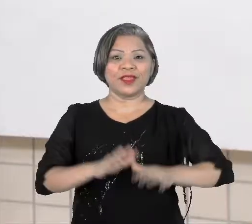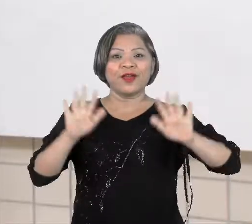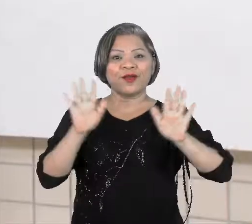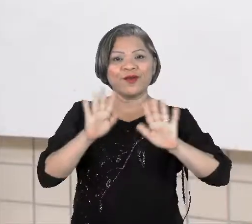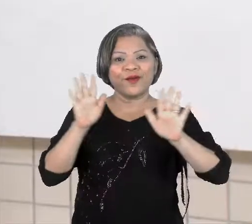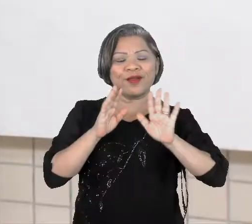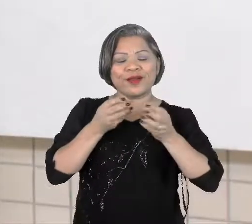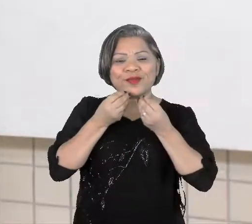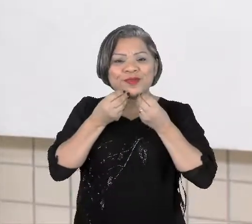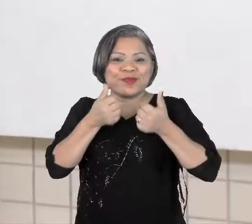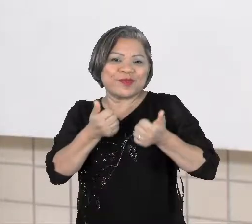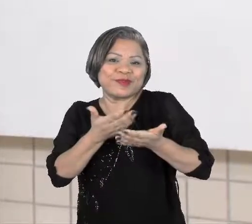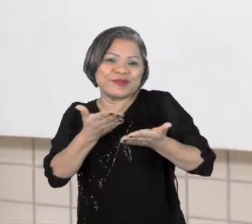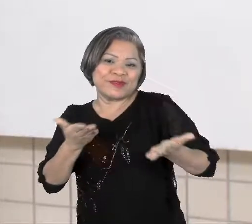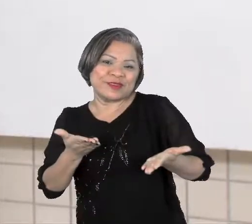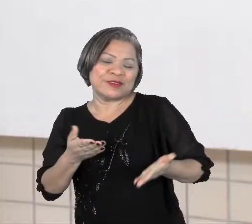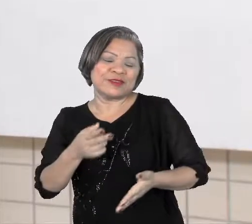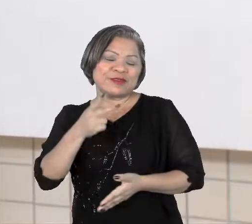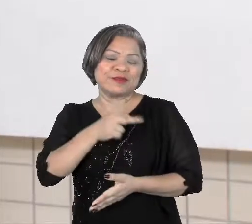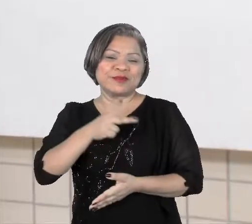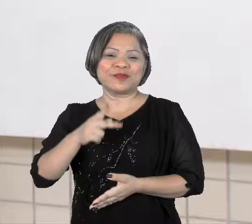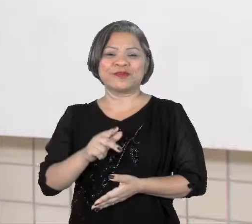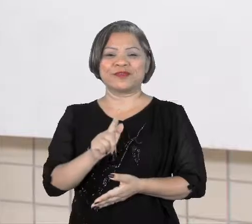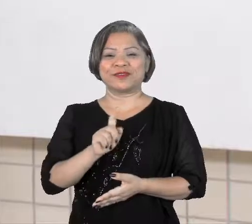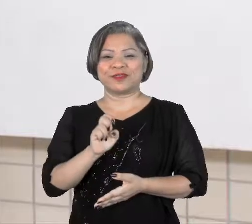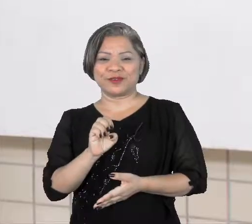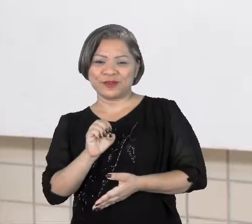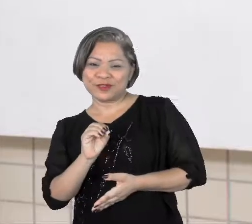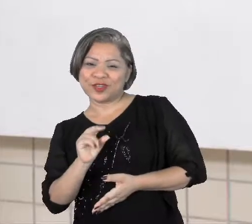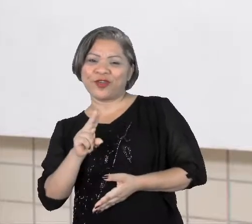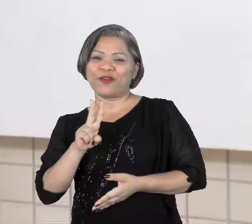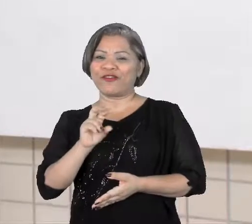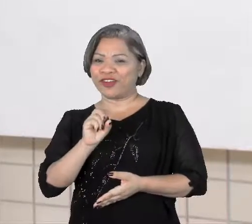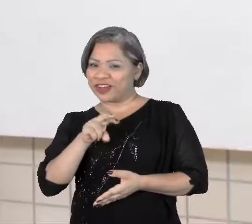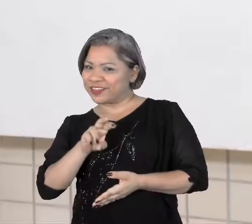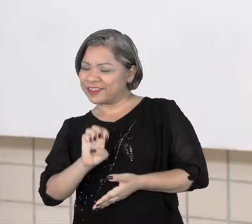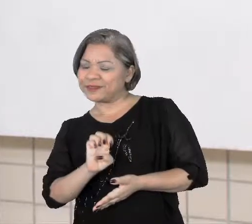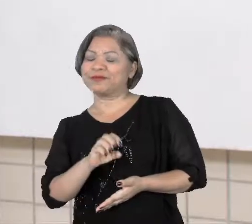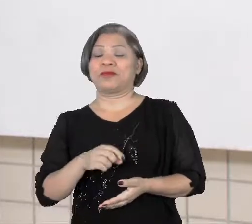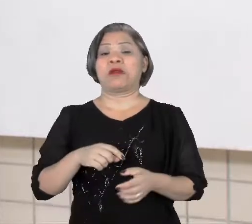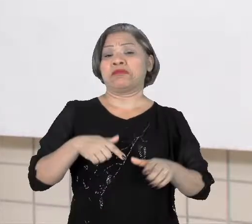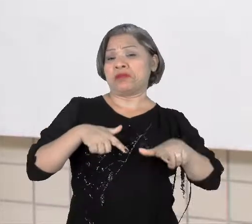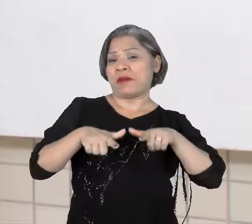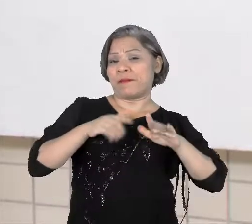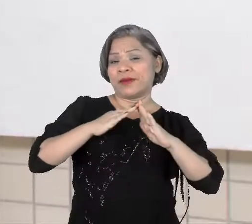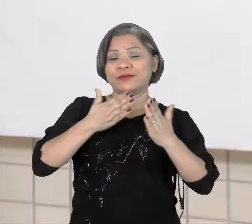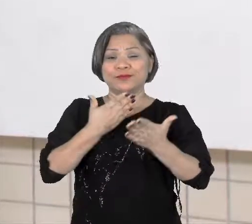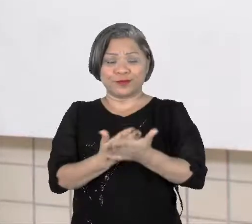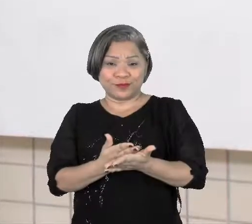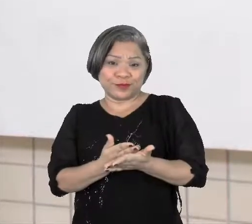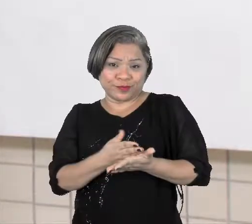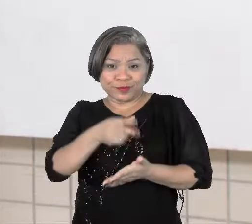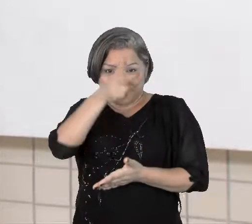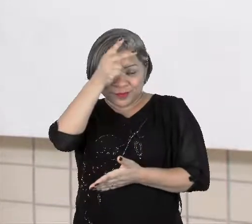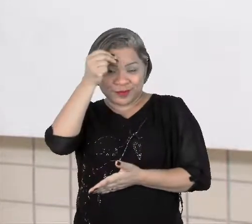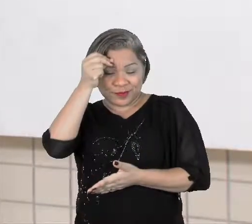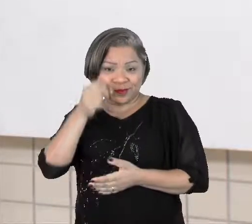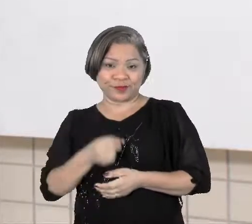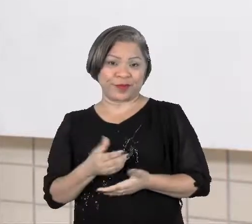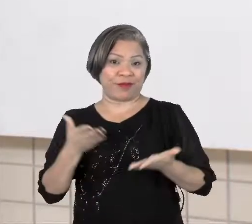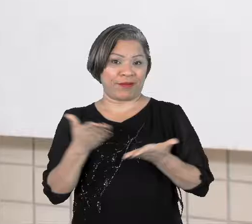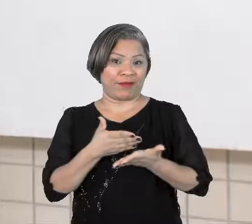Olá galerinha, tudo bem com vocês? Eu sou o professor Giovanni, sou professor da Rede Municipal de Educação e esta é a nossa